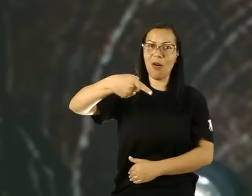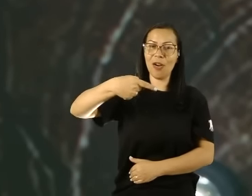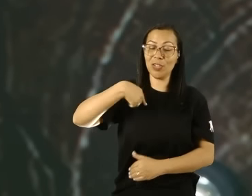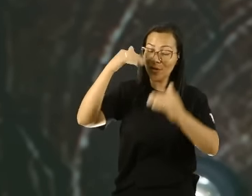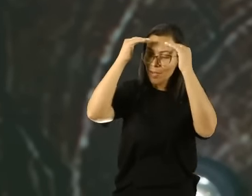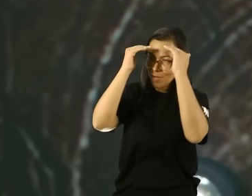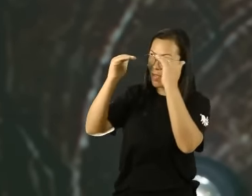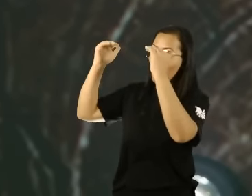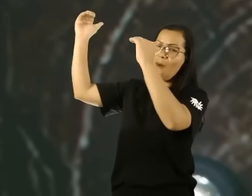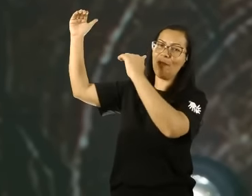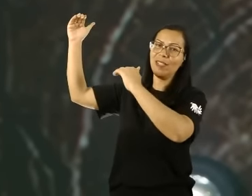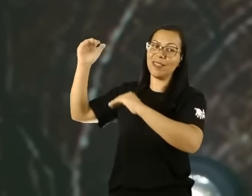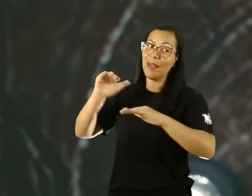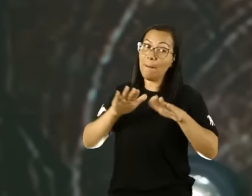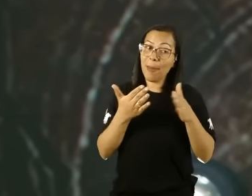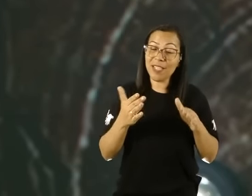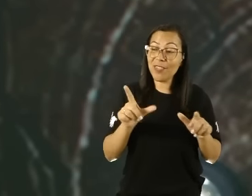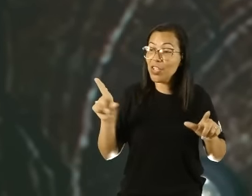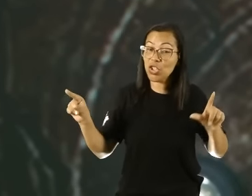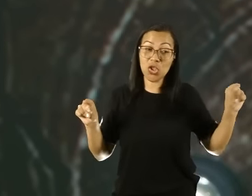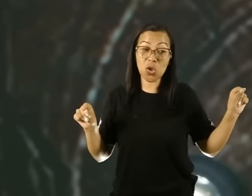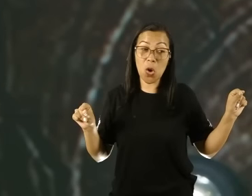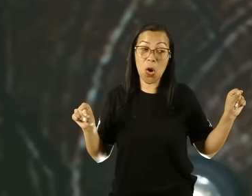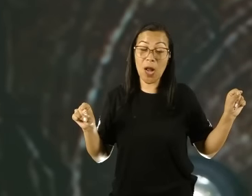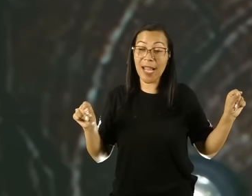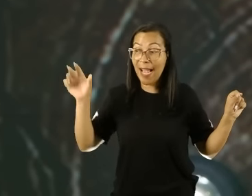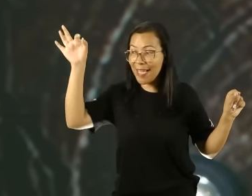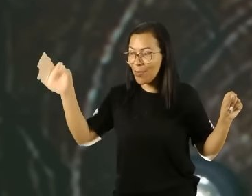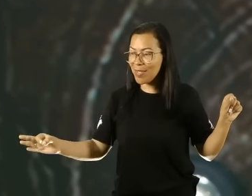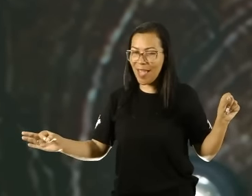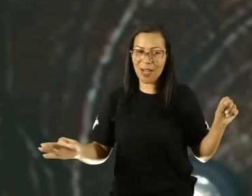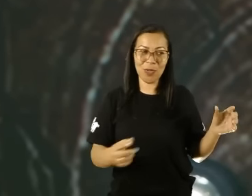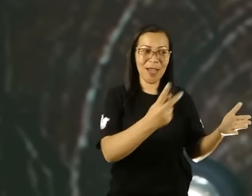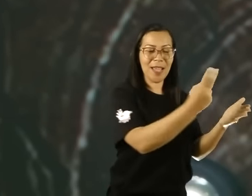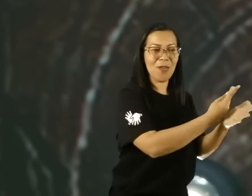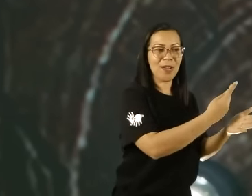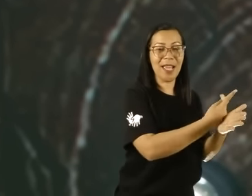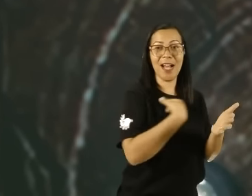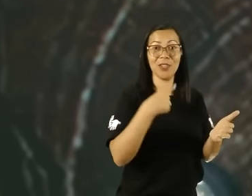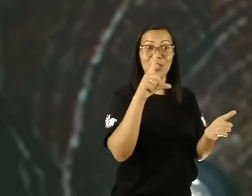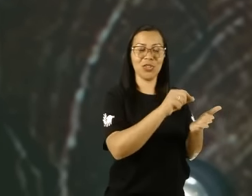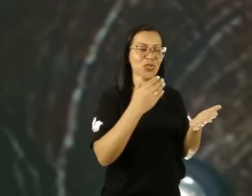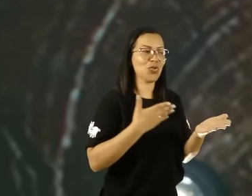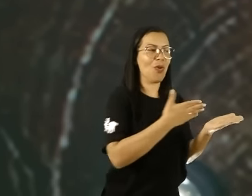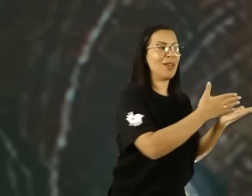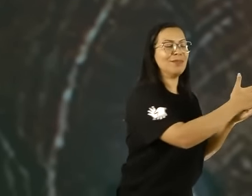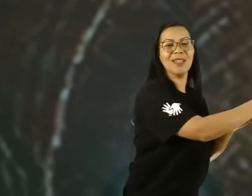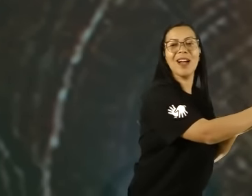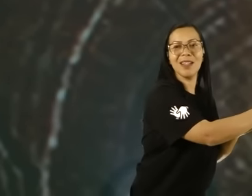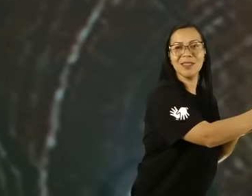se perder, os peixes vão entrar na rede. Por isso que eu lembro de Joel, capítulo 2, versículo 25, um texto conhecidíssimo. A Bíblia diz o